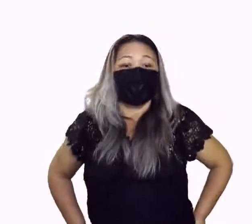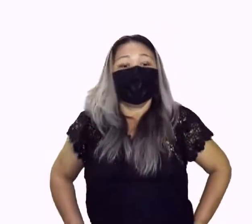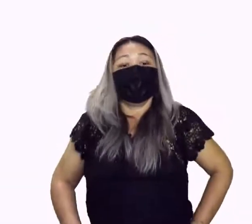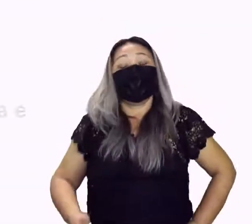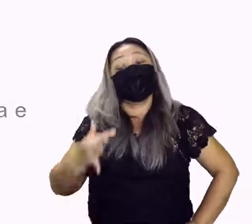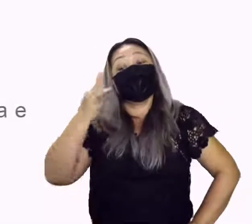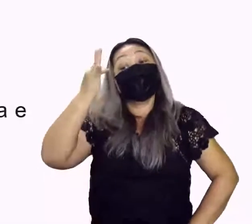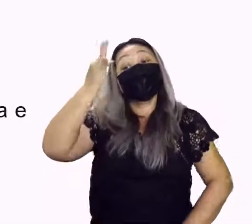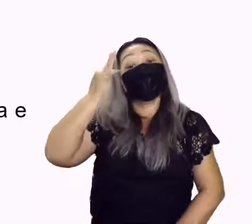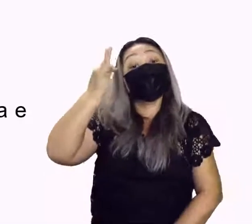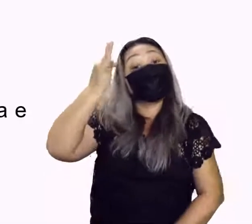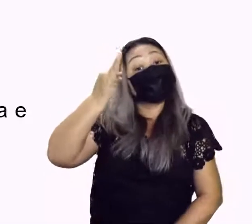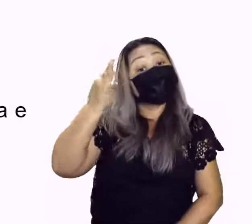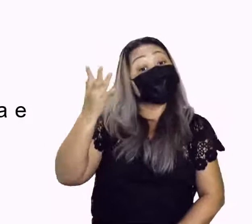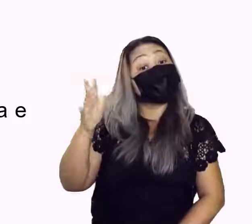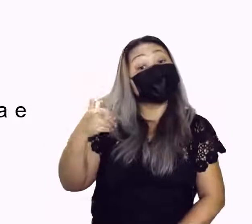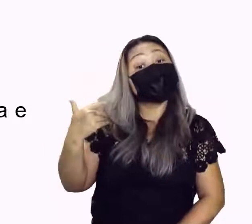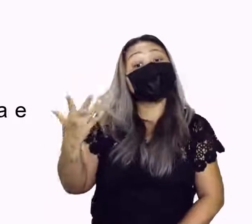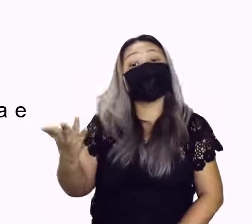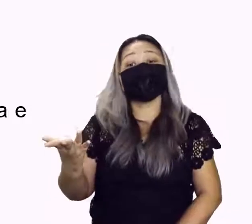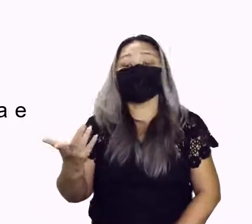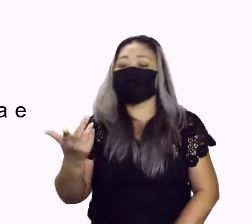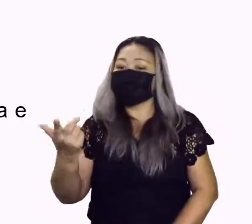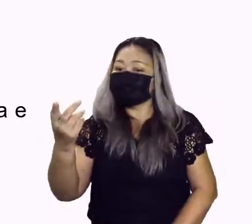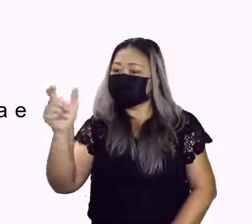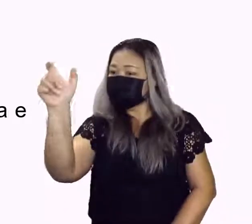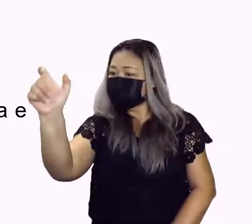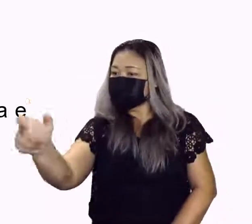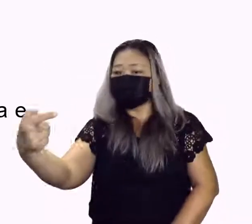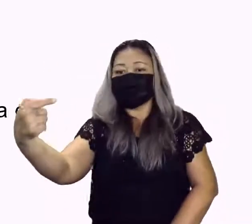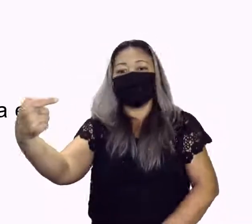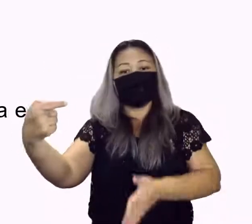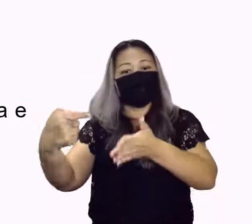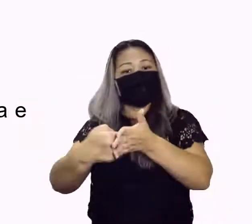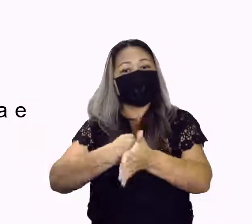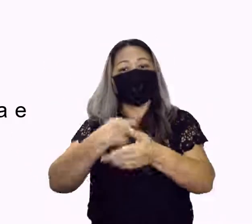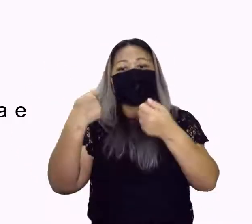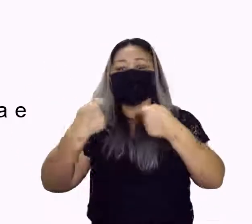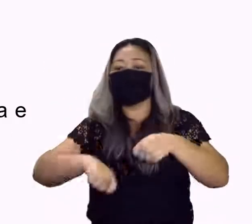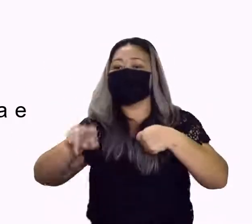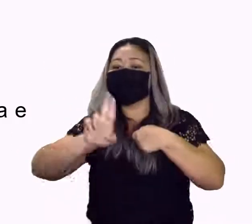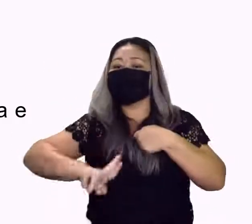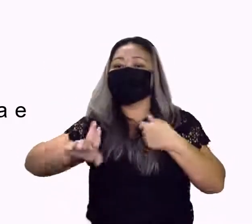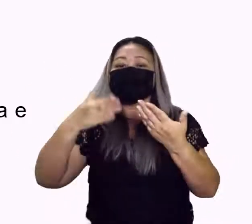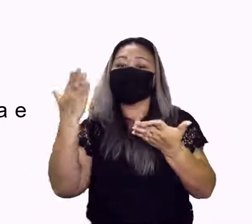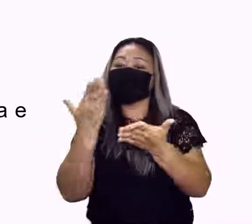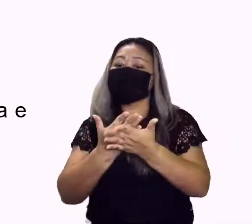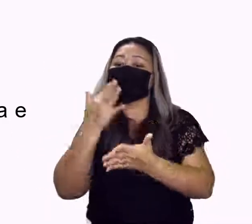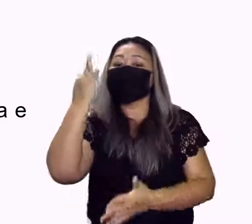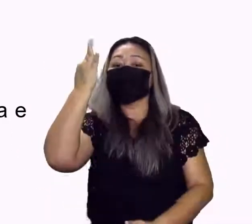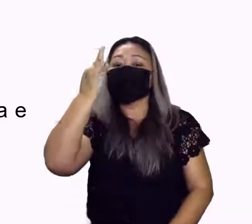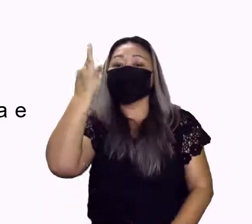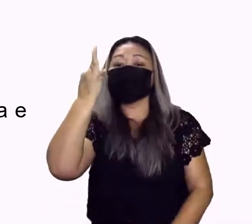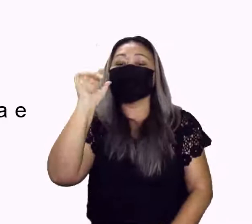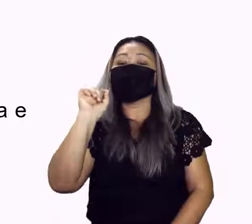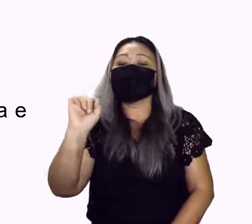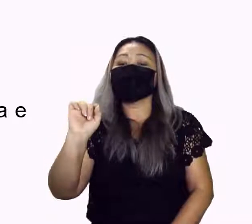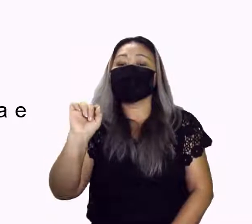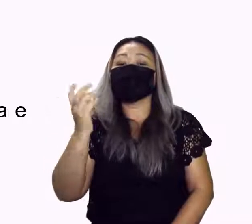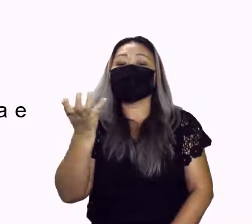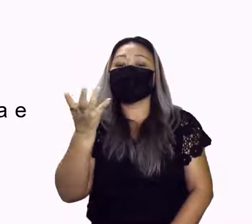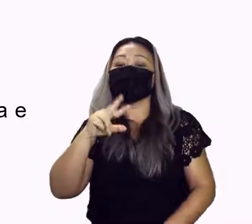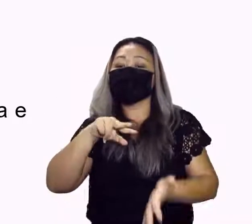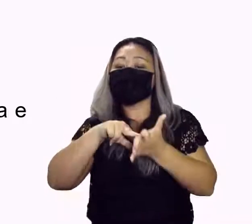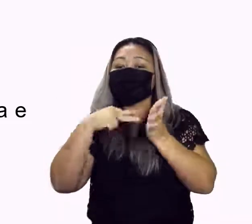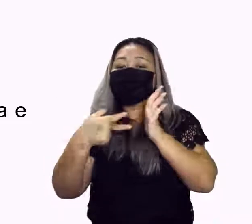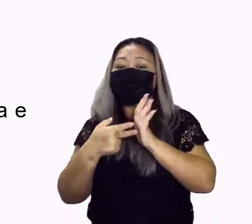A filosofia. Quando alguém pergunta sobre a necessidade e a utilidade de estudar a filosofia, está